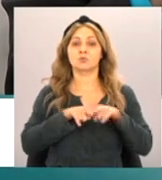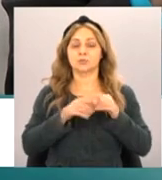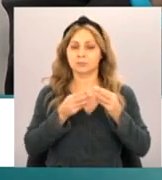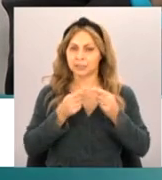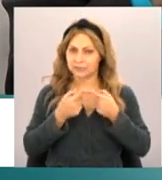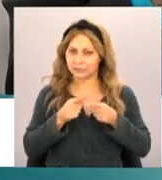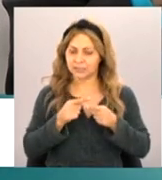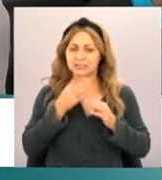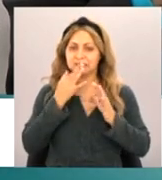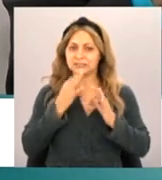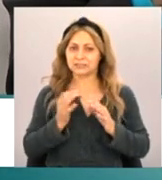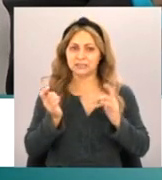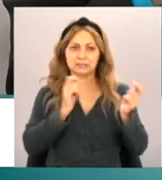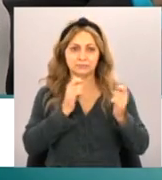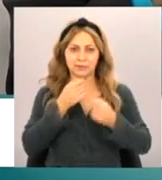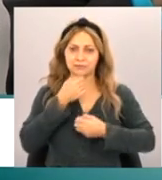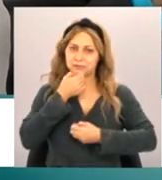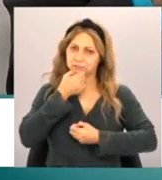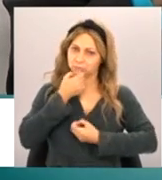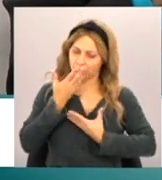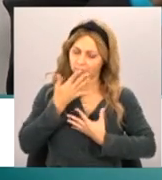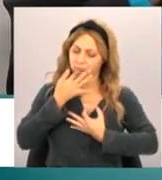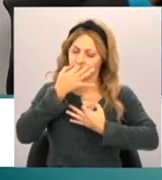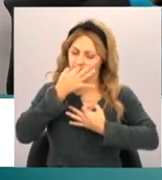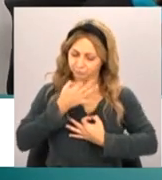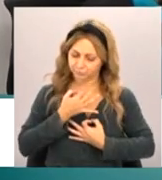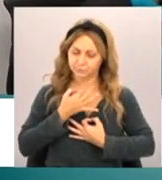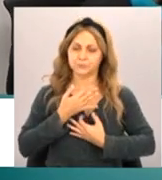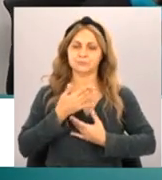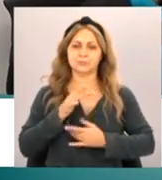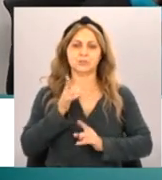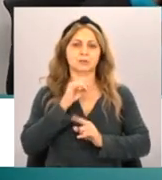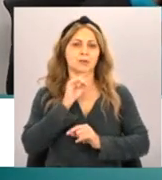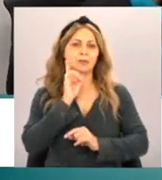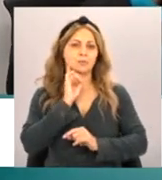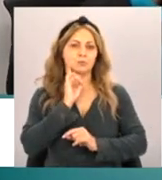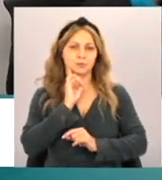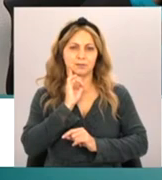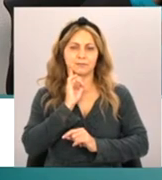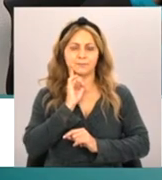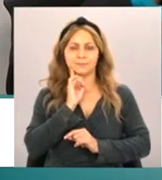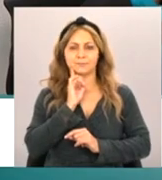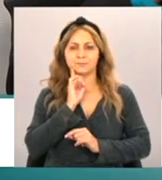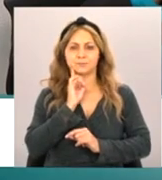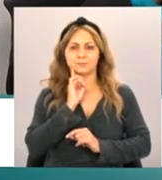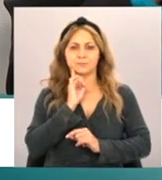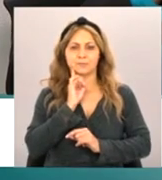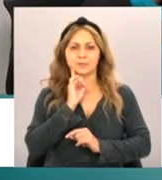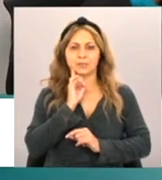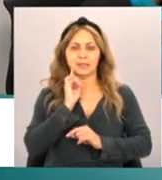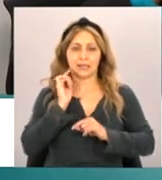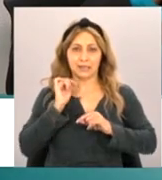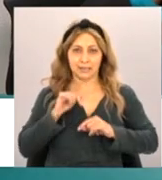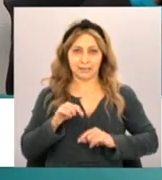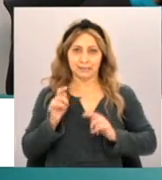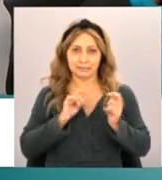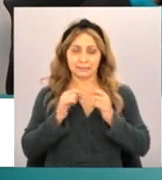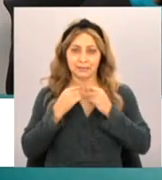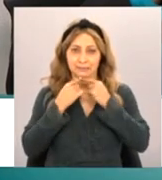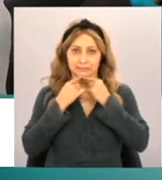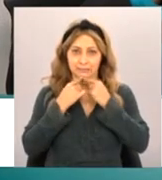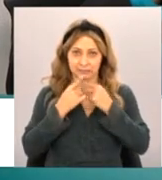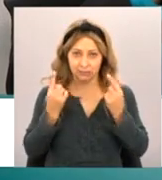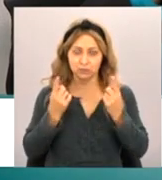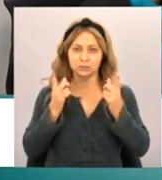debate substancial um lado sempre cordial mas é muito importante que se entenda depois tudo que ficar dito neste debate também